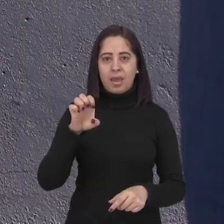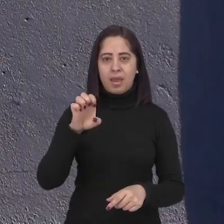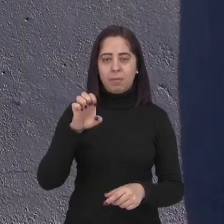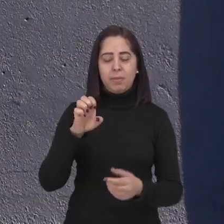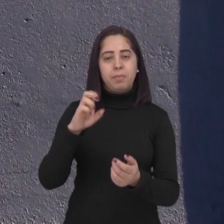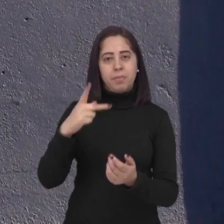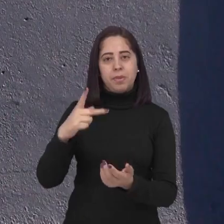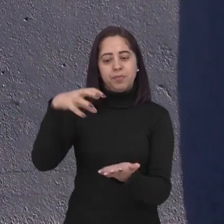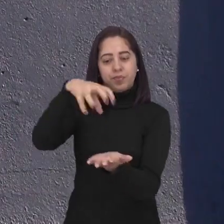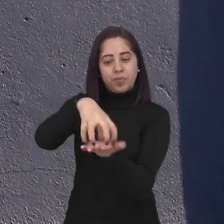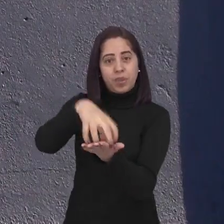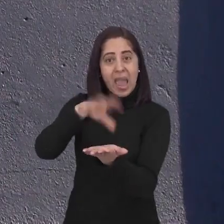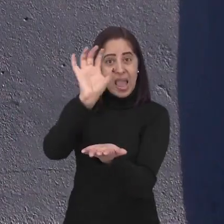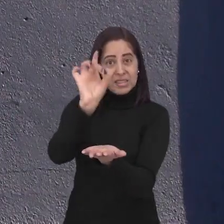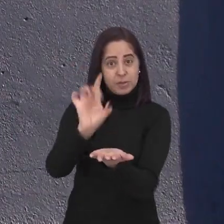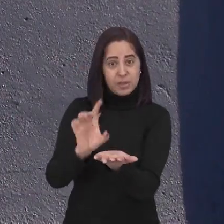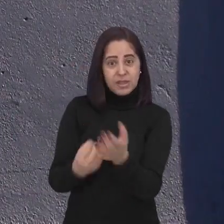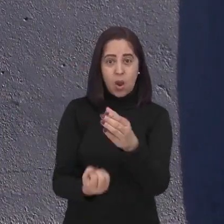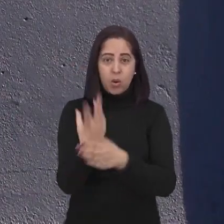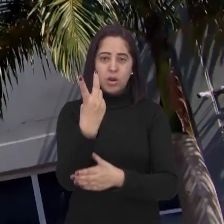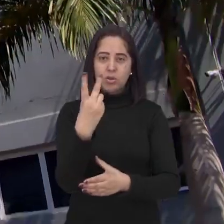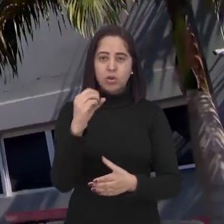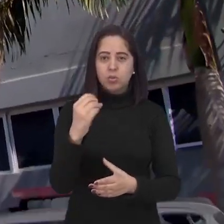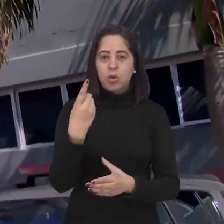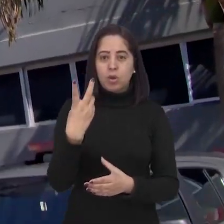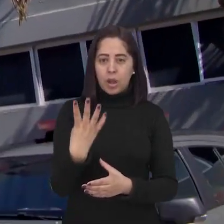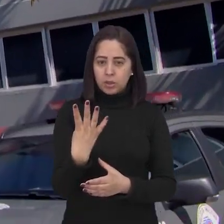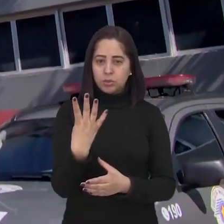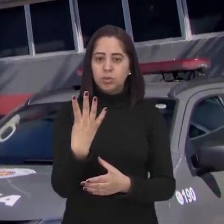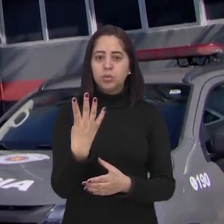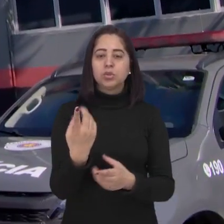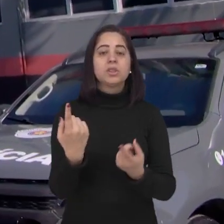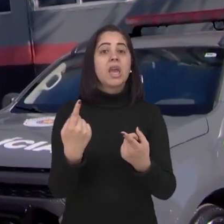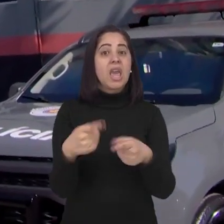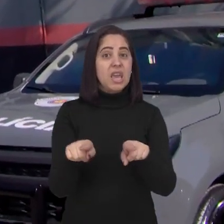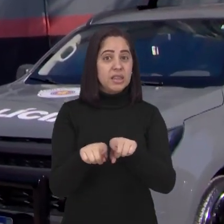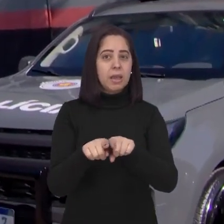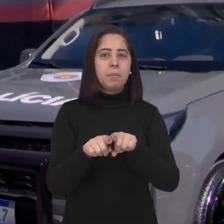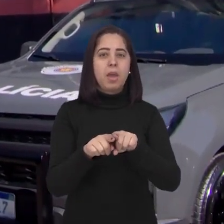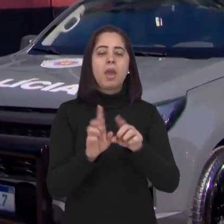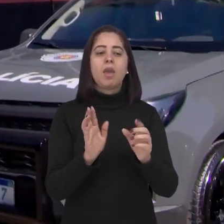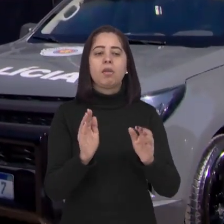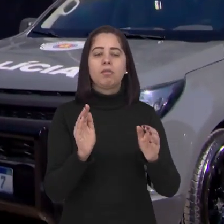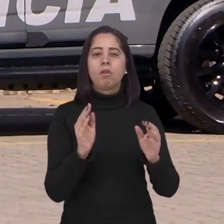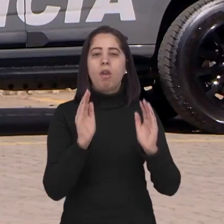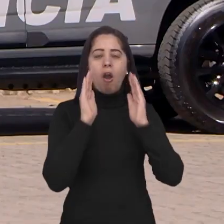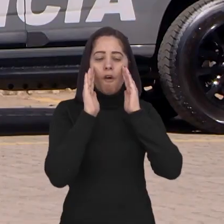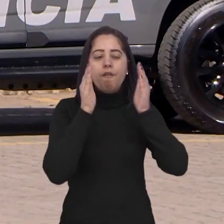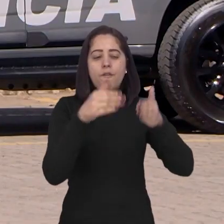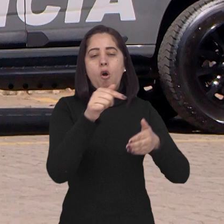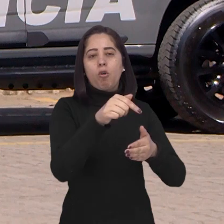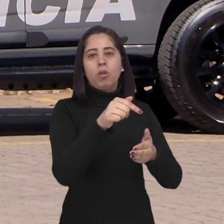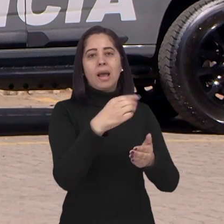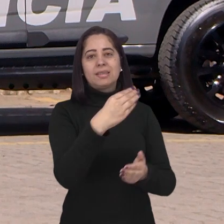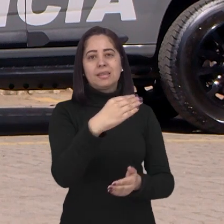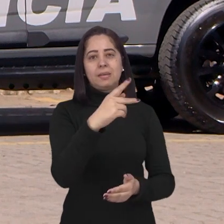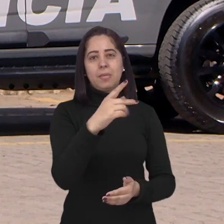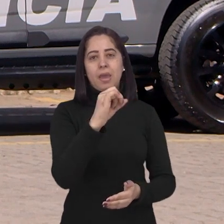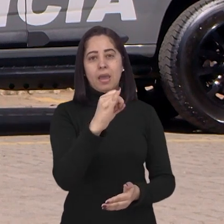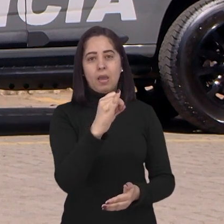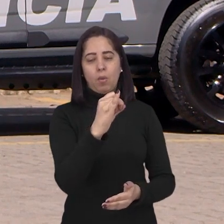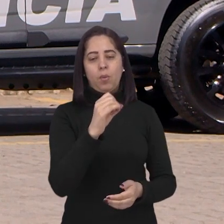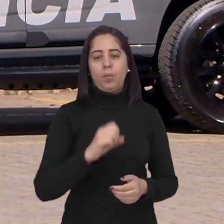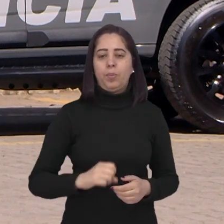batalhão especial criado em 2014. Também é subordinado ao CPI-1. O objetivo